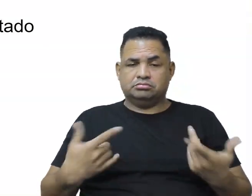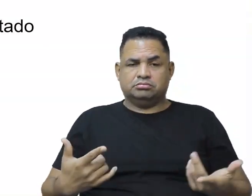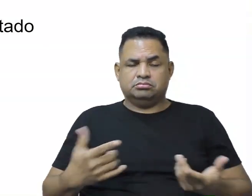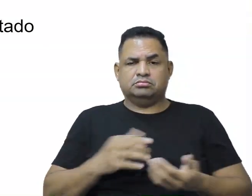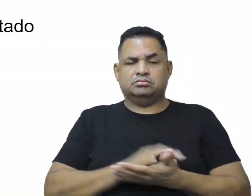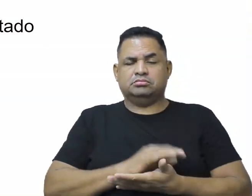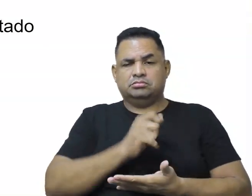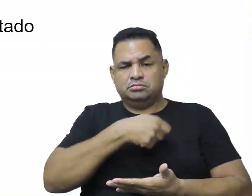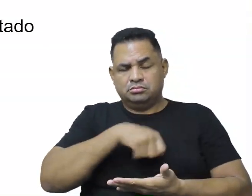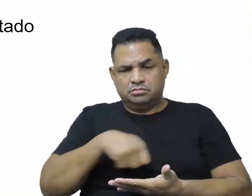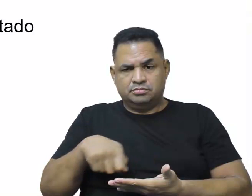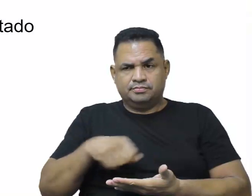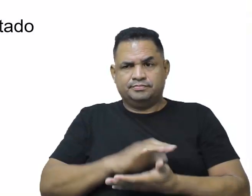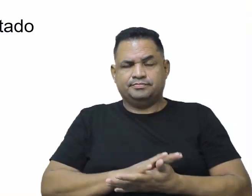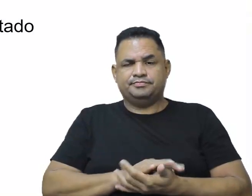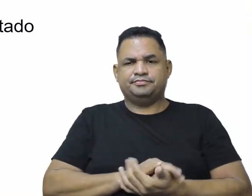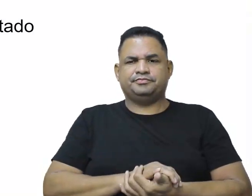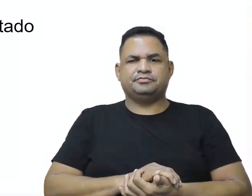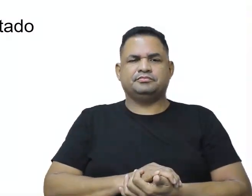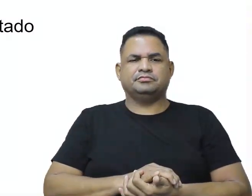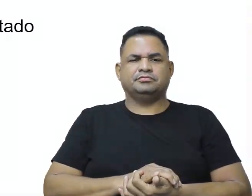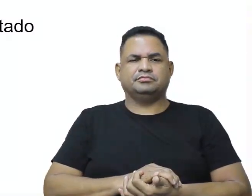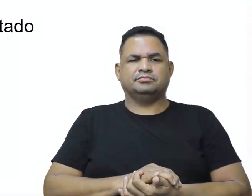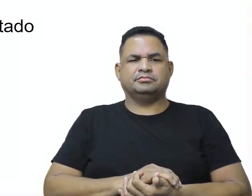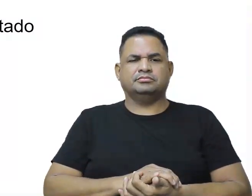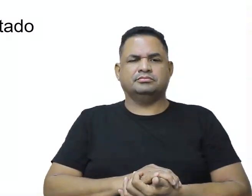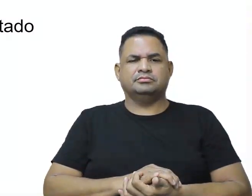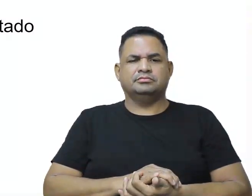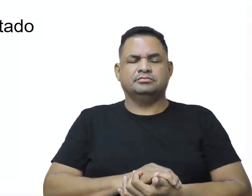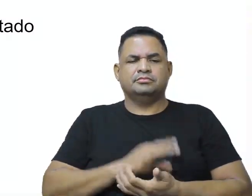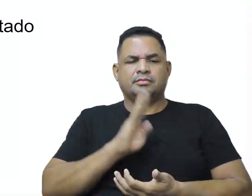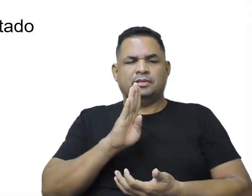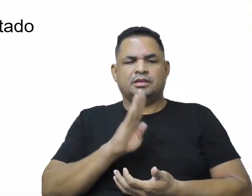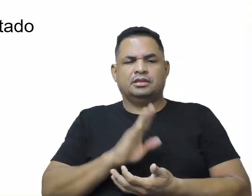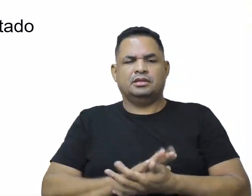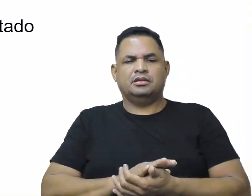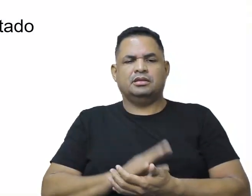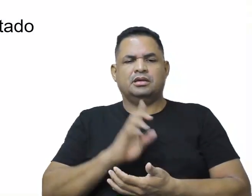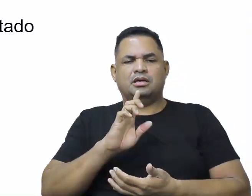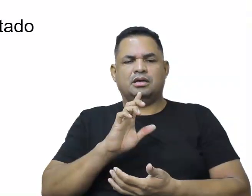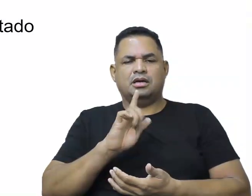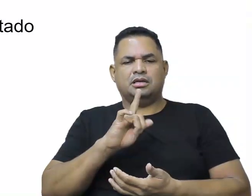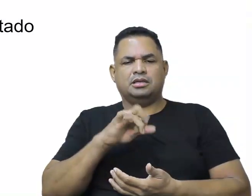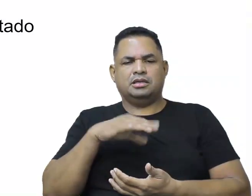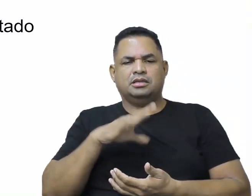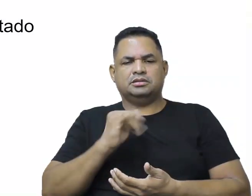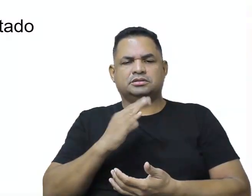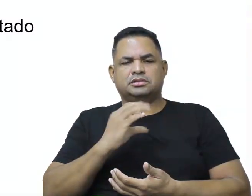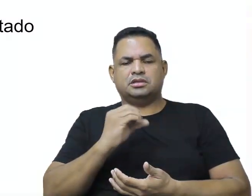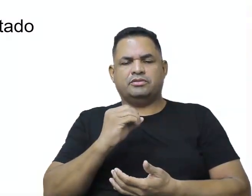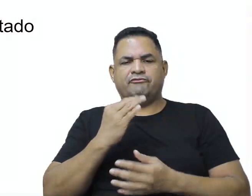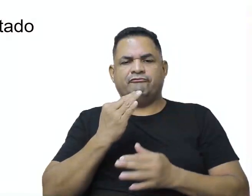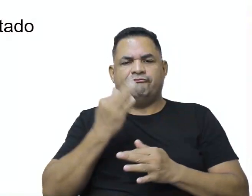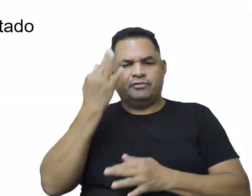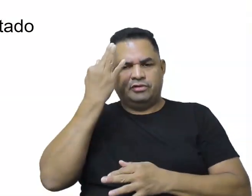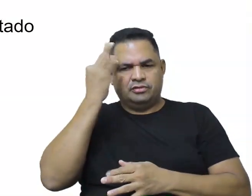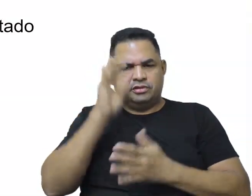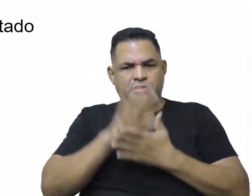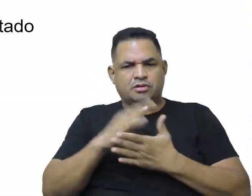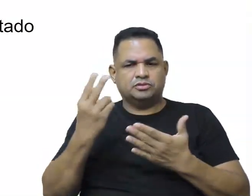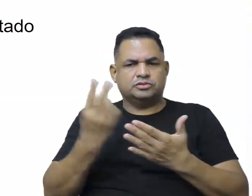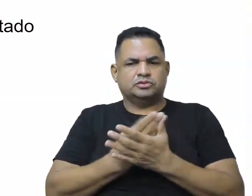escreveu muito sobre isso mas não é só isso não tá B alienação filosófica